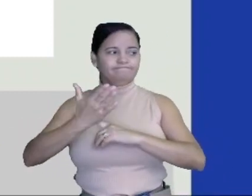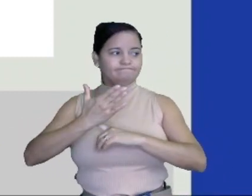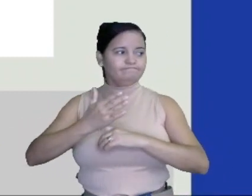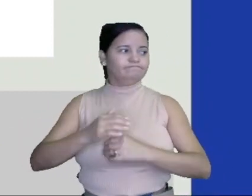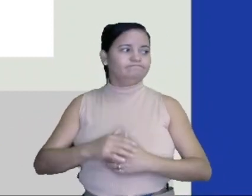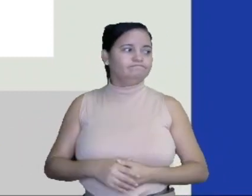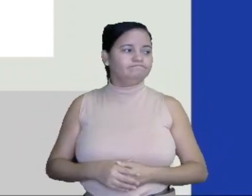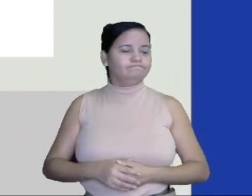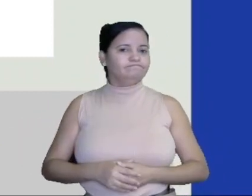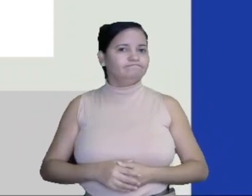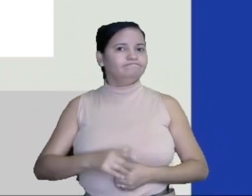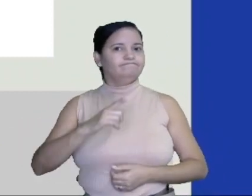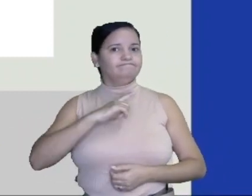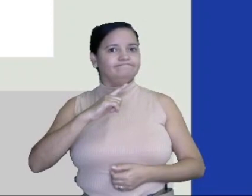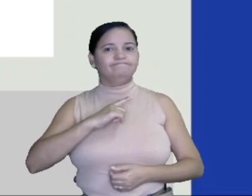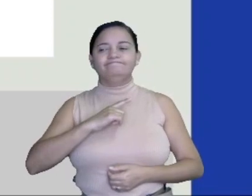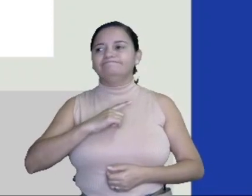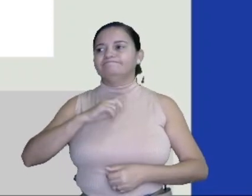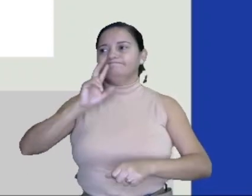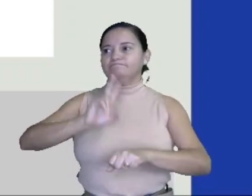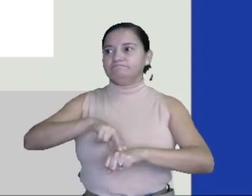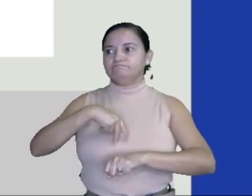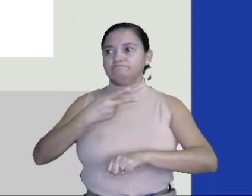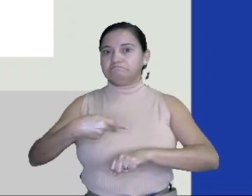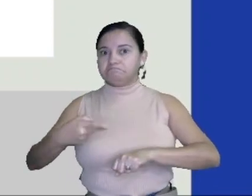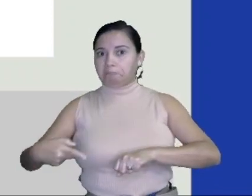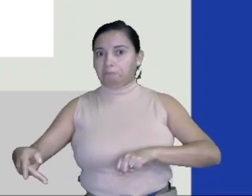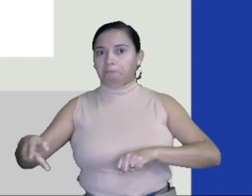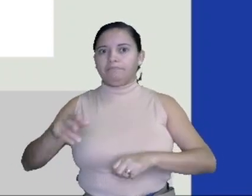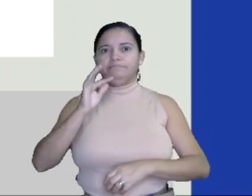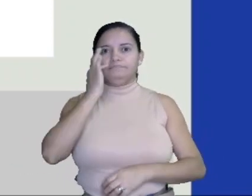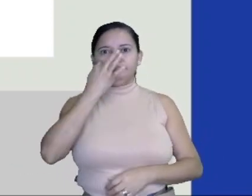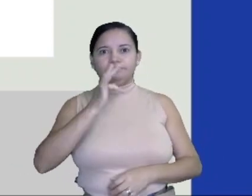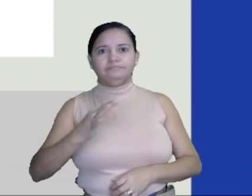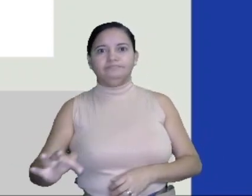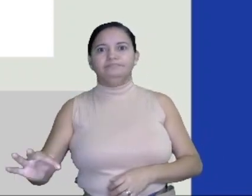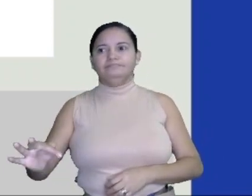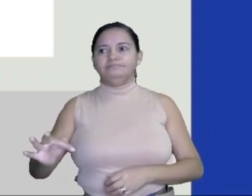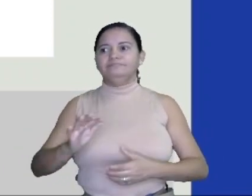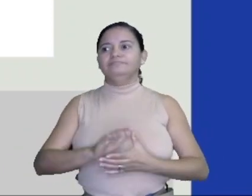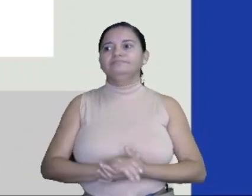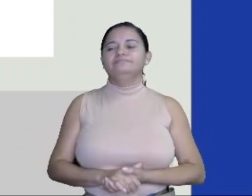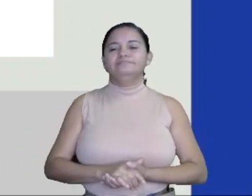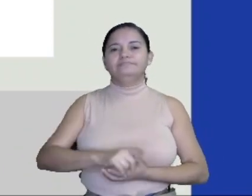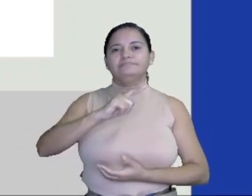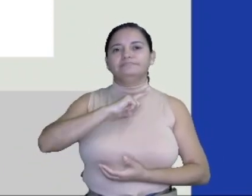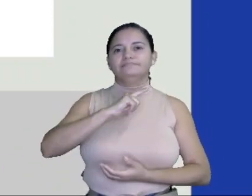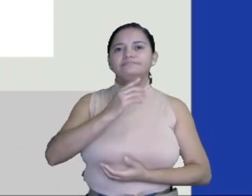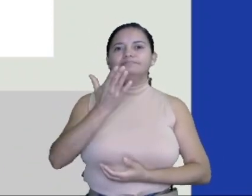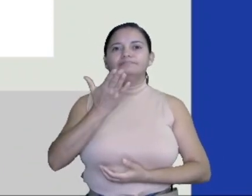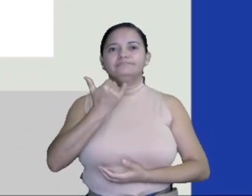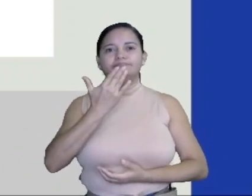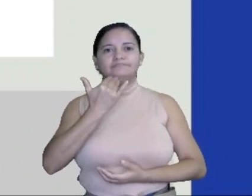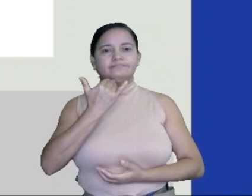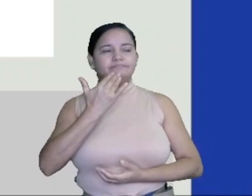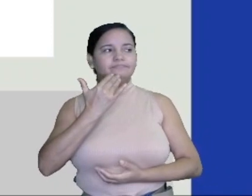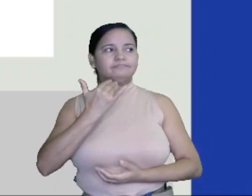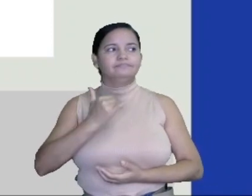E você tem aí saladas e frutas, que são alimentos que são